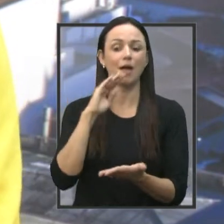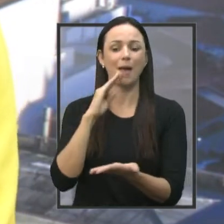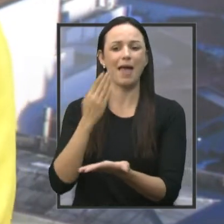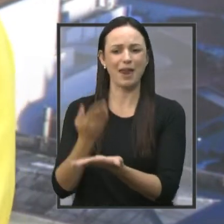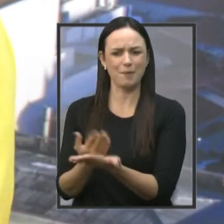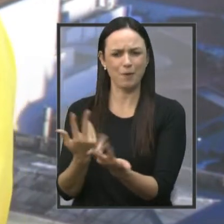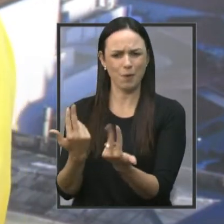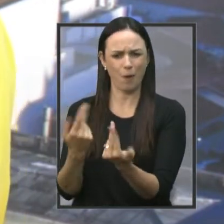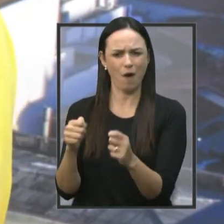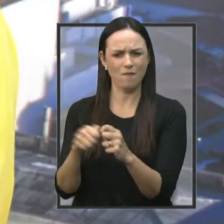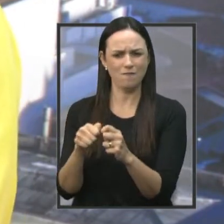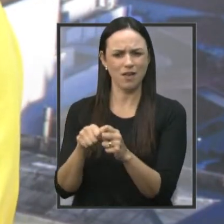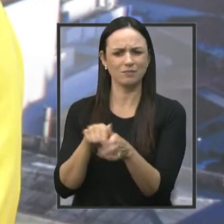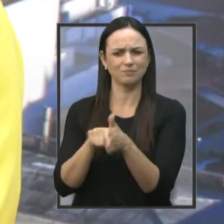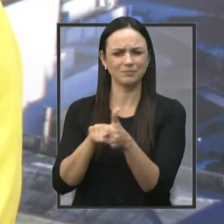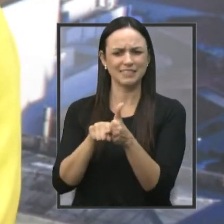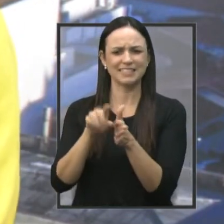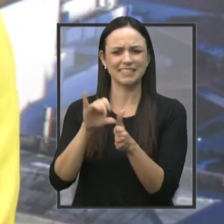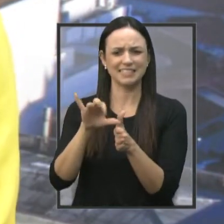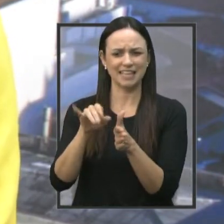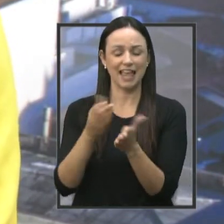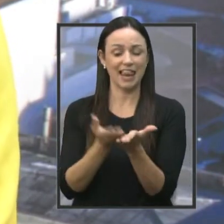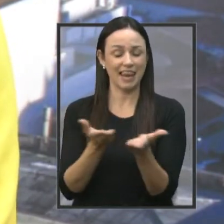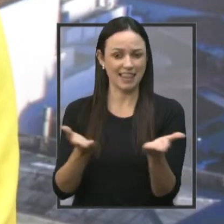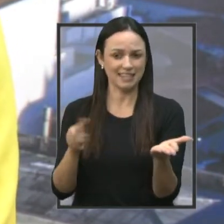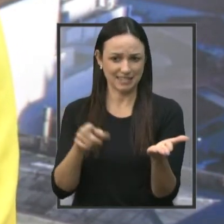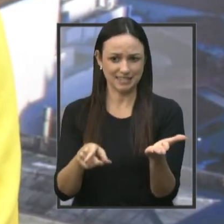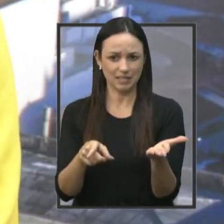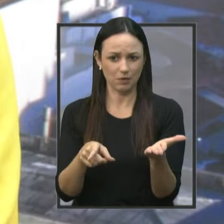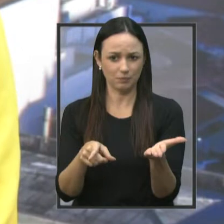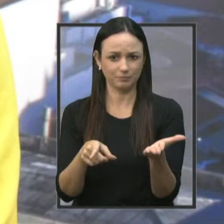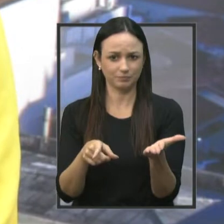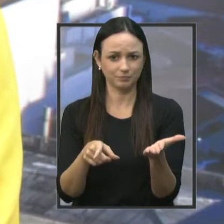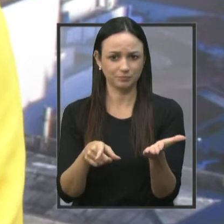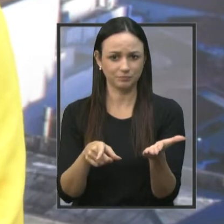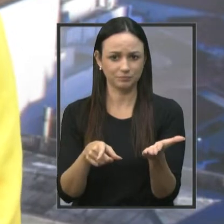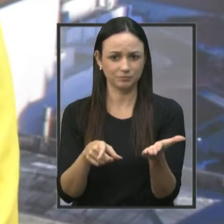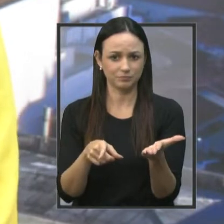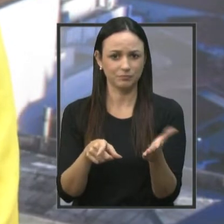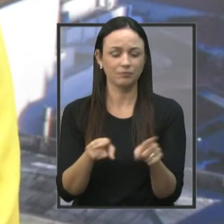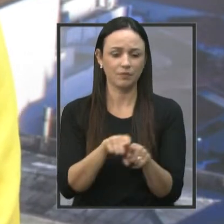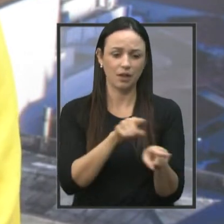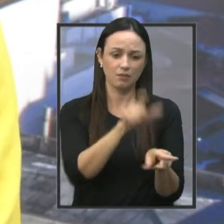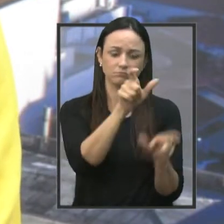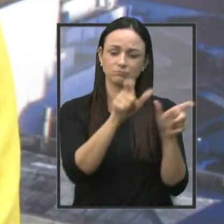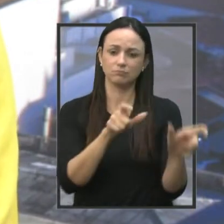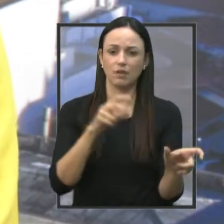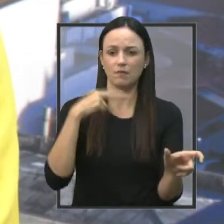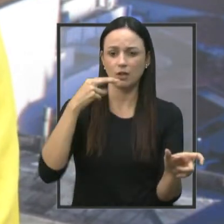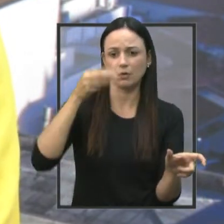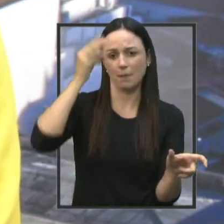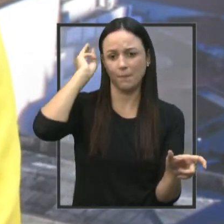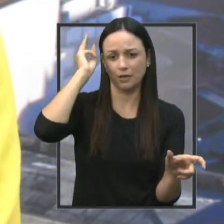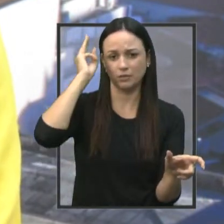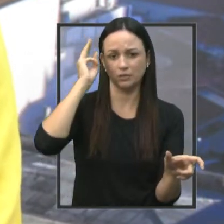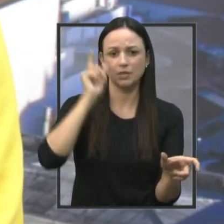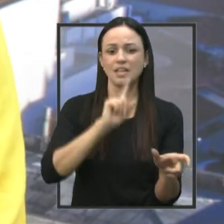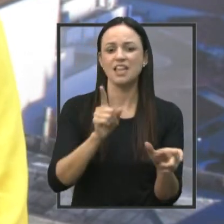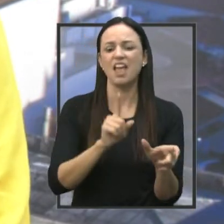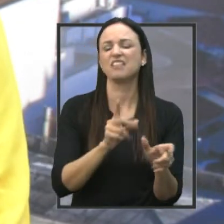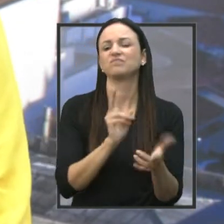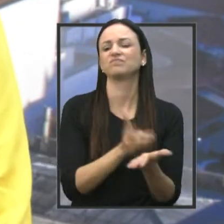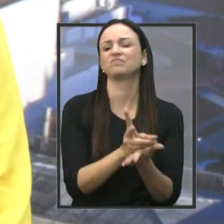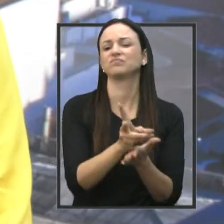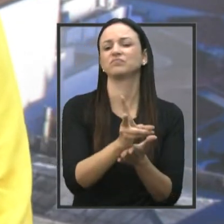SEI, das licitações, com o Matheus Turini. E o que ele não voltou atrás. O